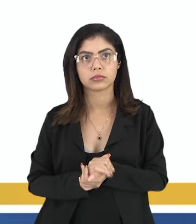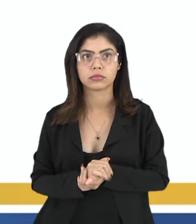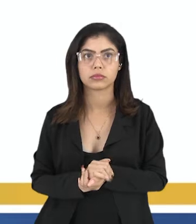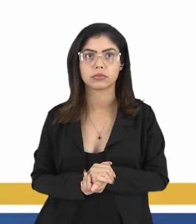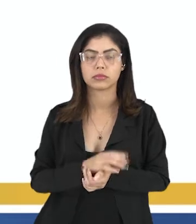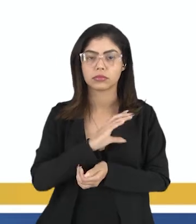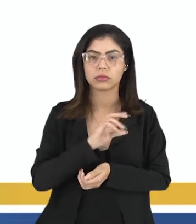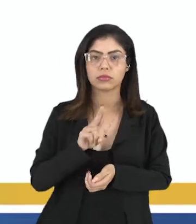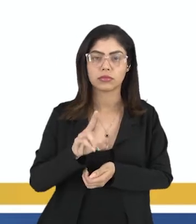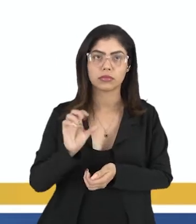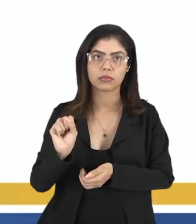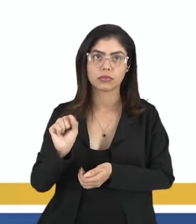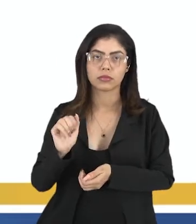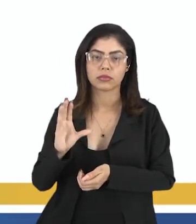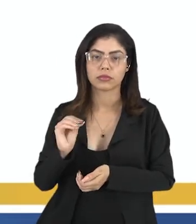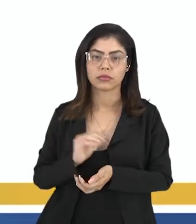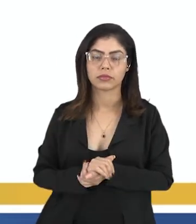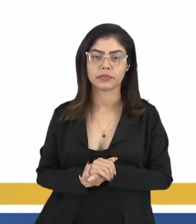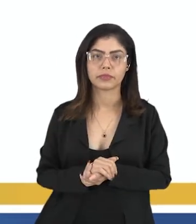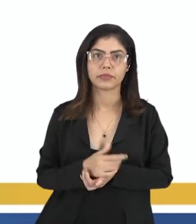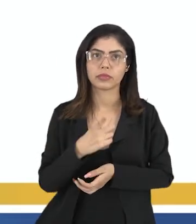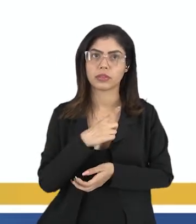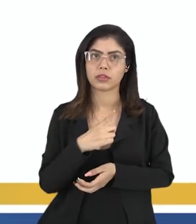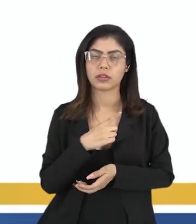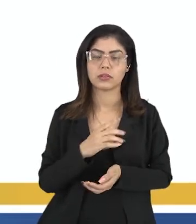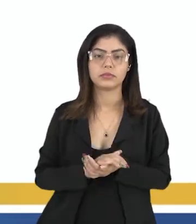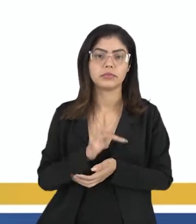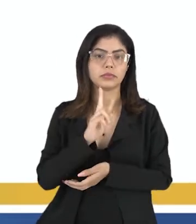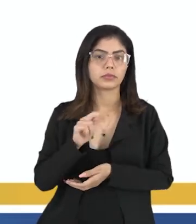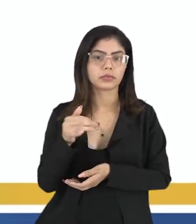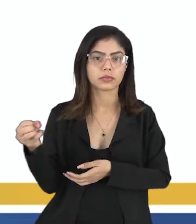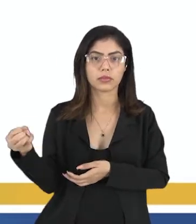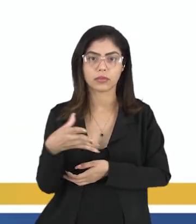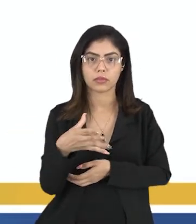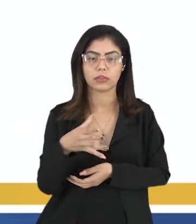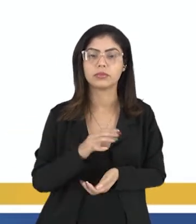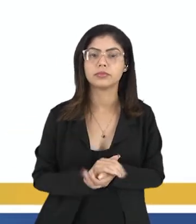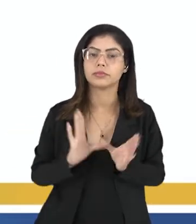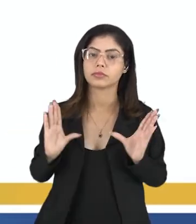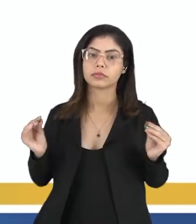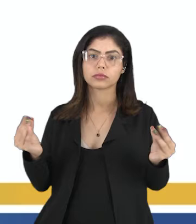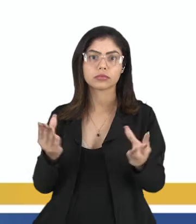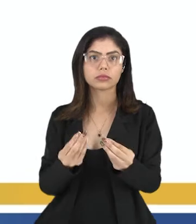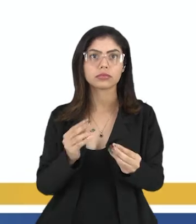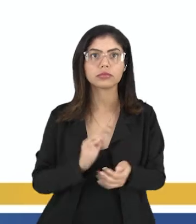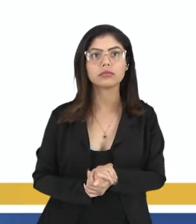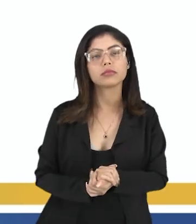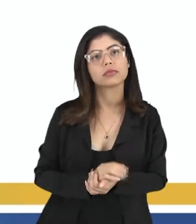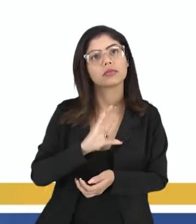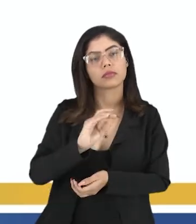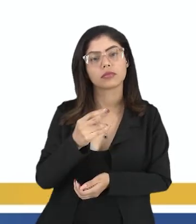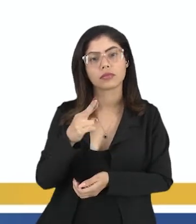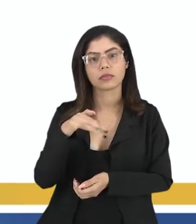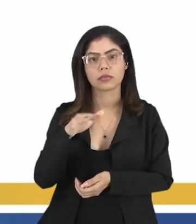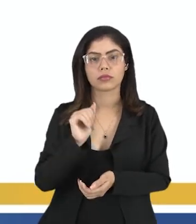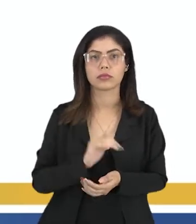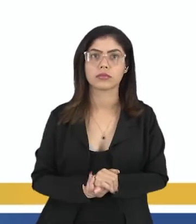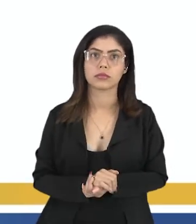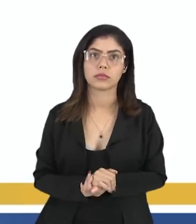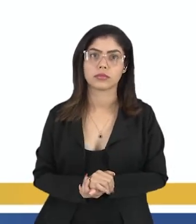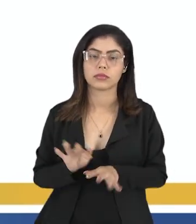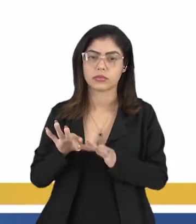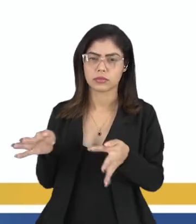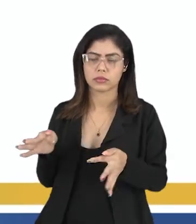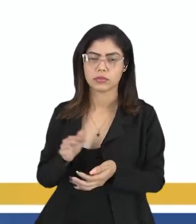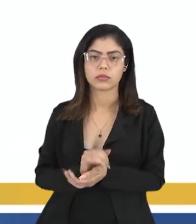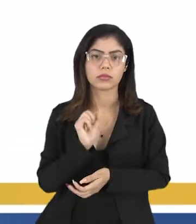deslocou o elemento químico cobre, temos a formação de uma nova substância composta e de uma nova